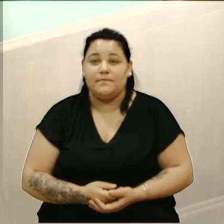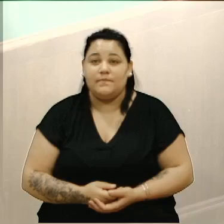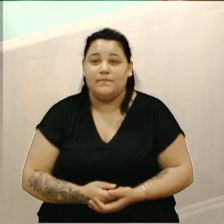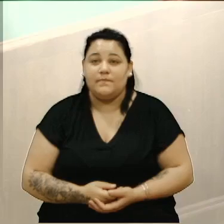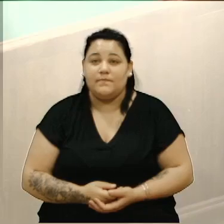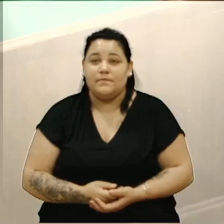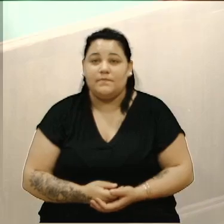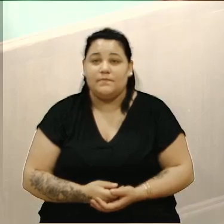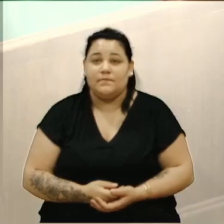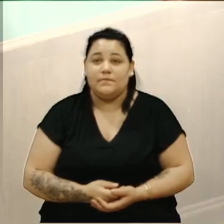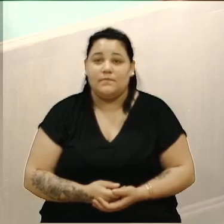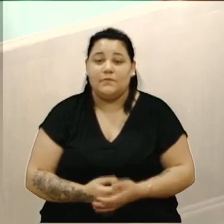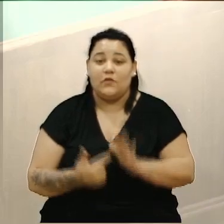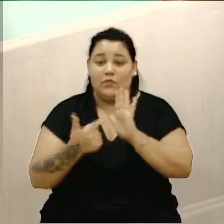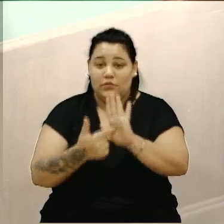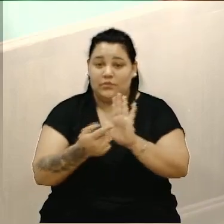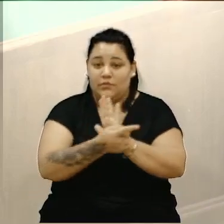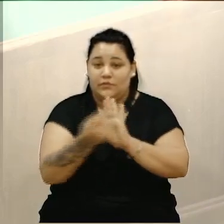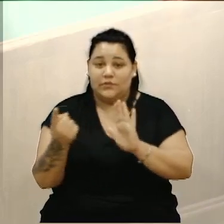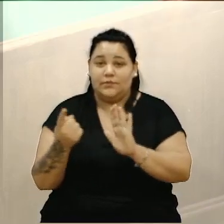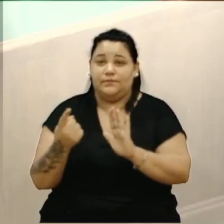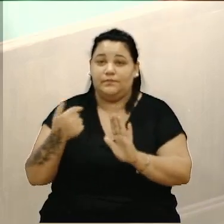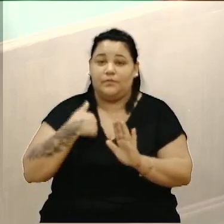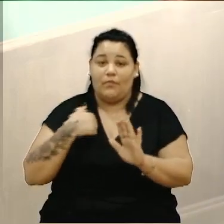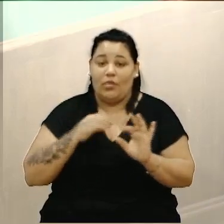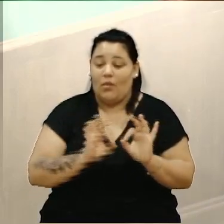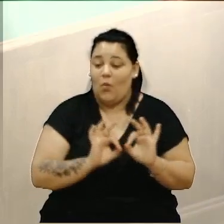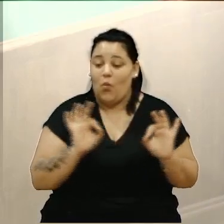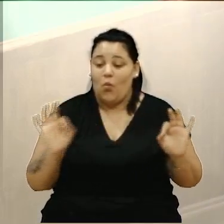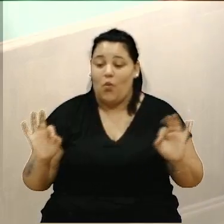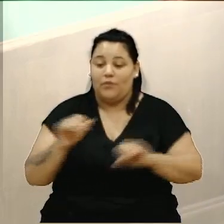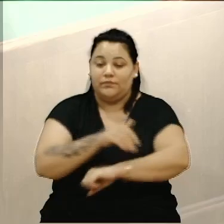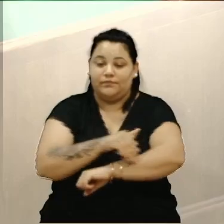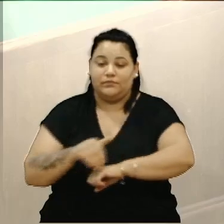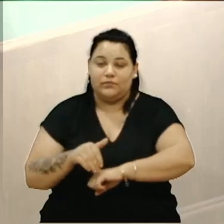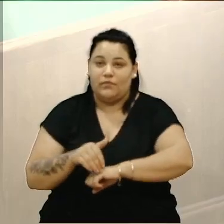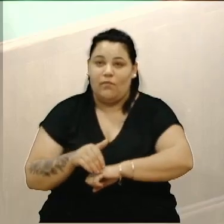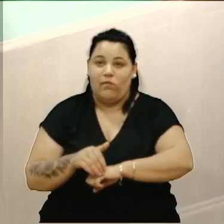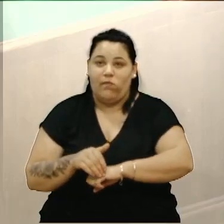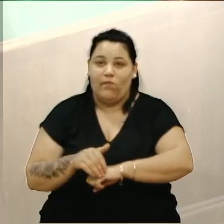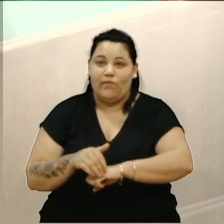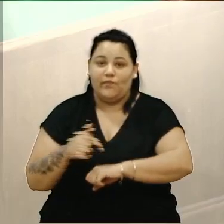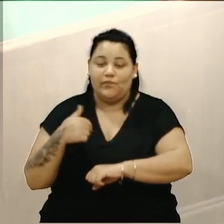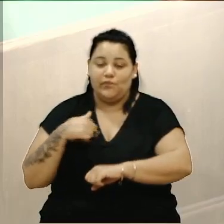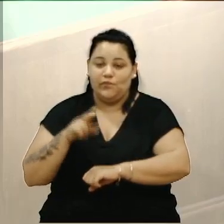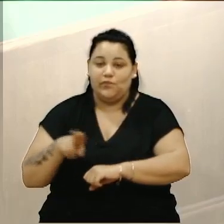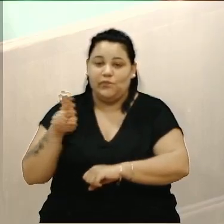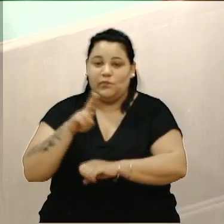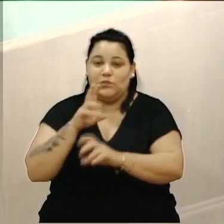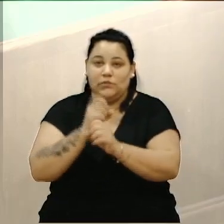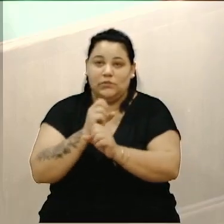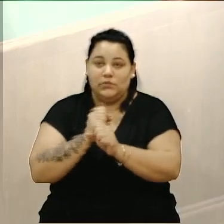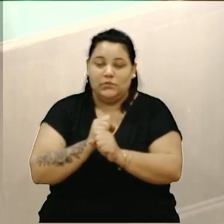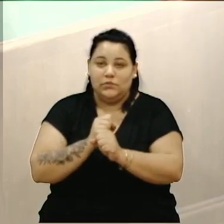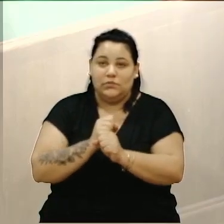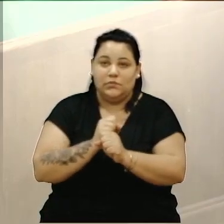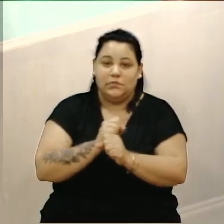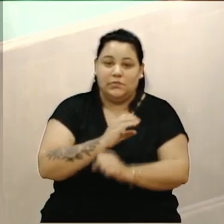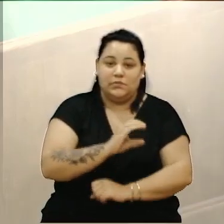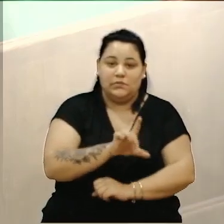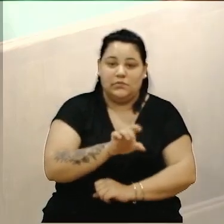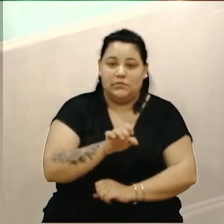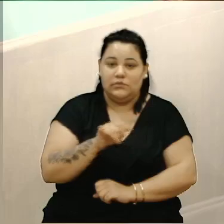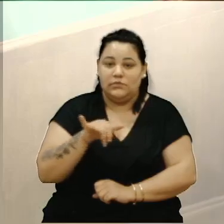Eu vou mostrar para os senhores. Eu medi as ruas. Eu me baseei no cálculo da Clélia Manfro, do